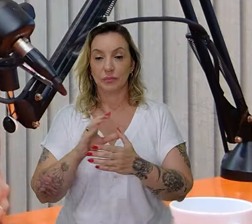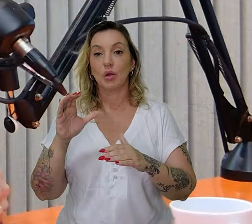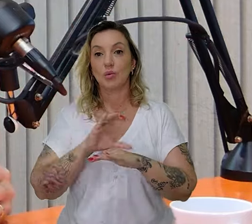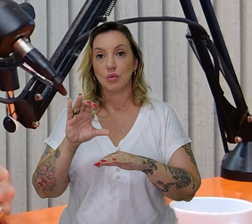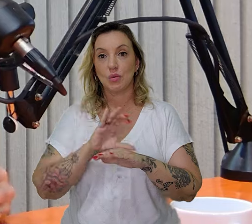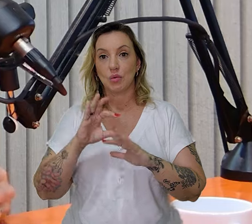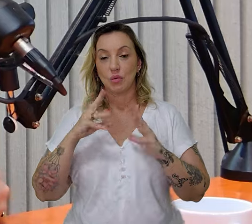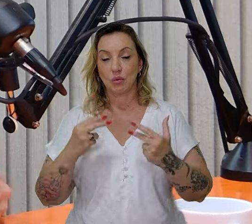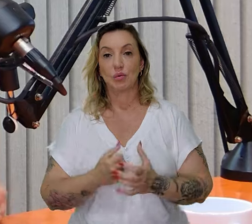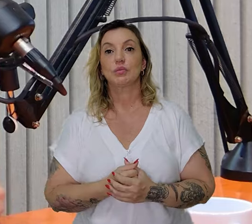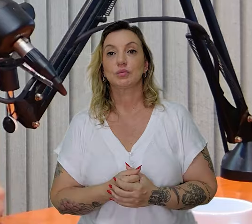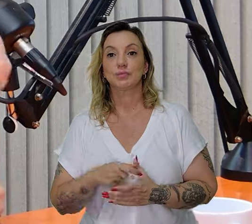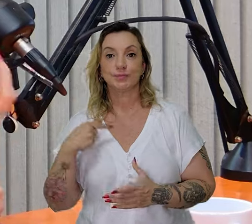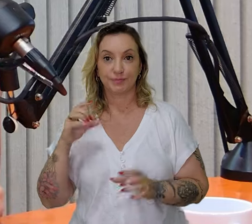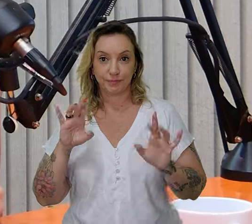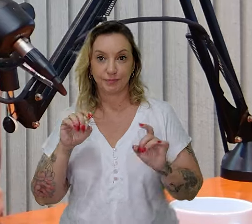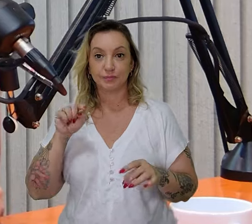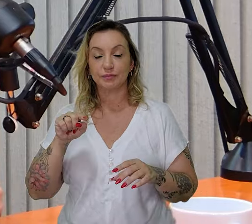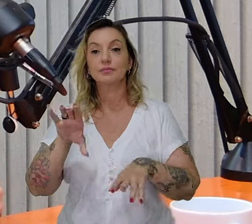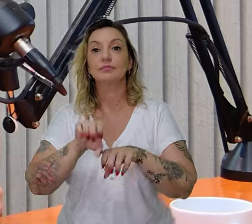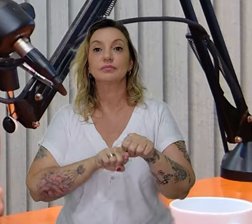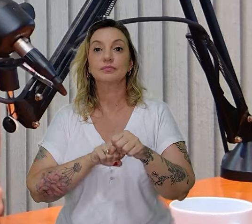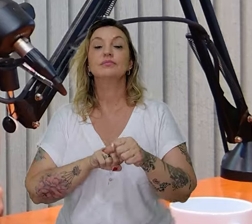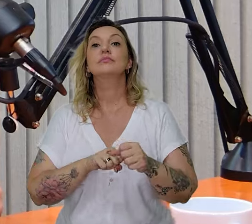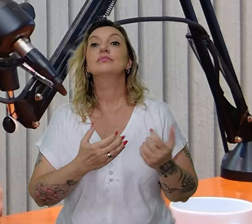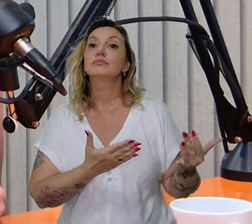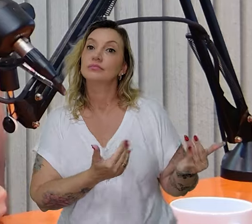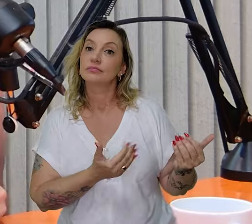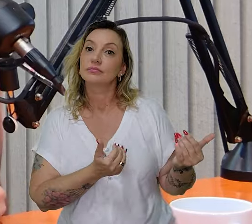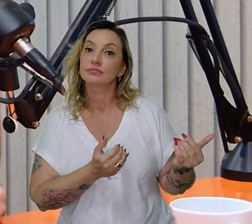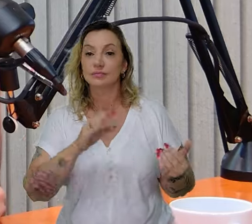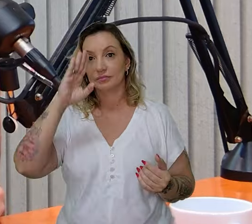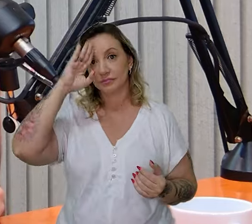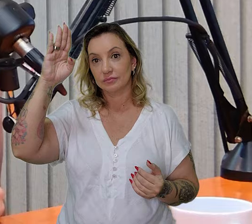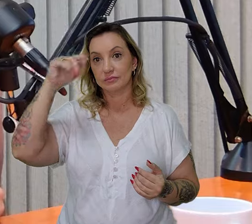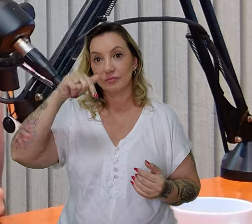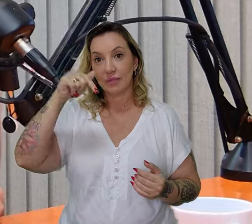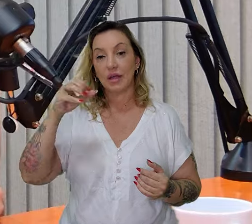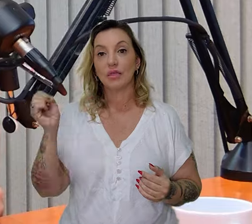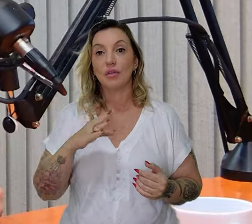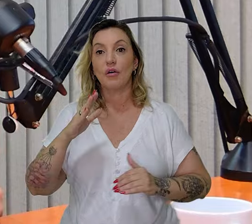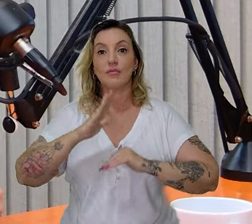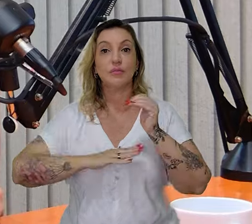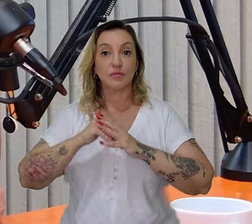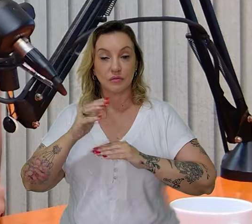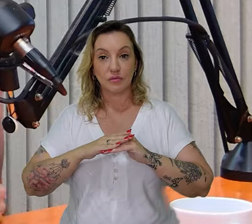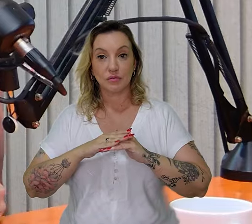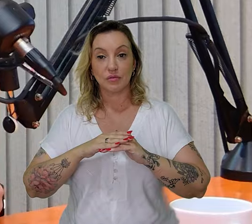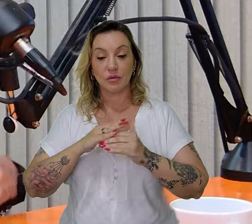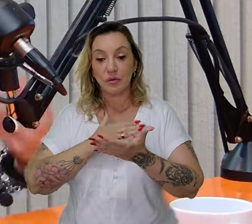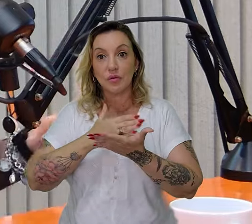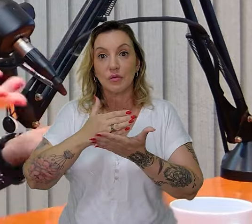cursos todos os programas todos e a nossa especialidade é formar jovens principalmente para essas novas carreiras que estão